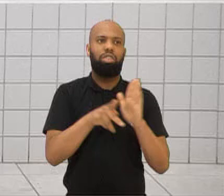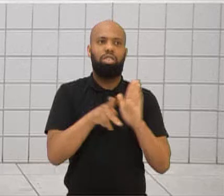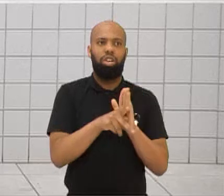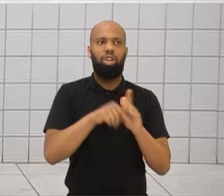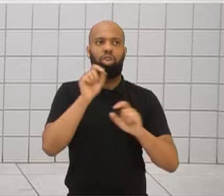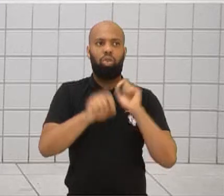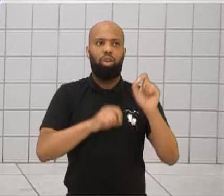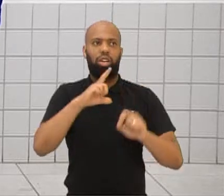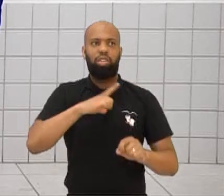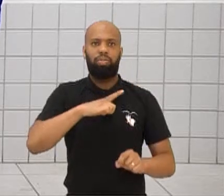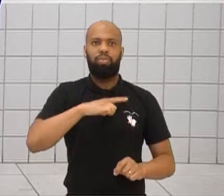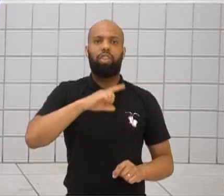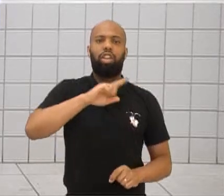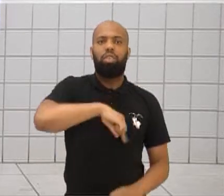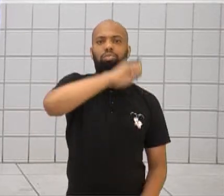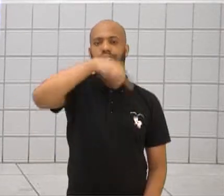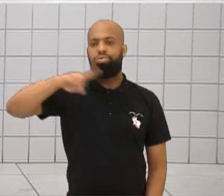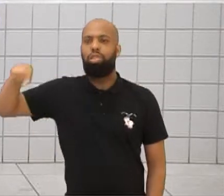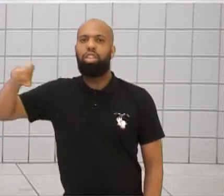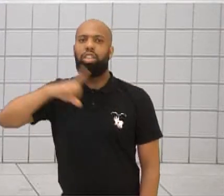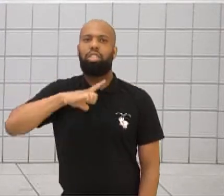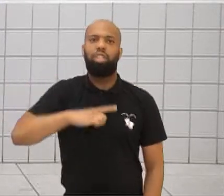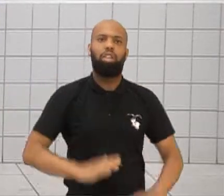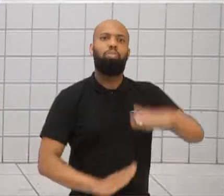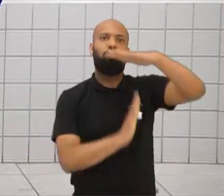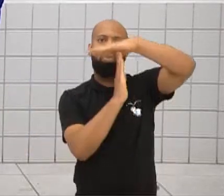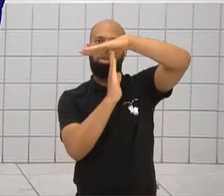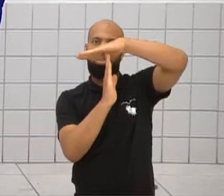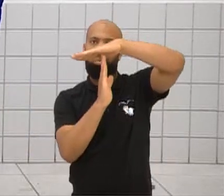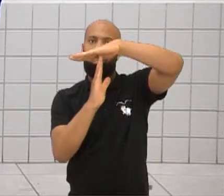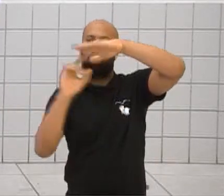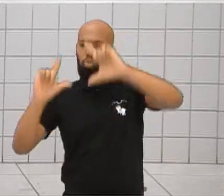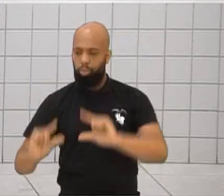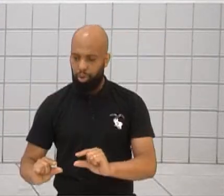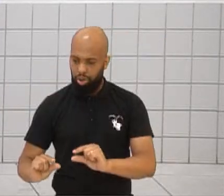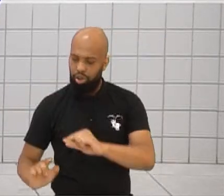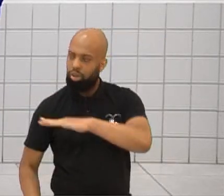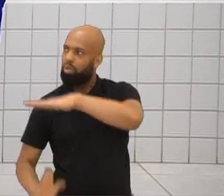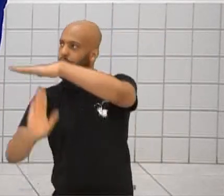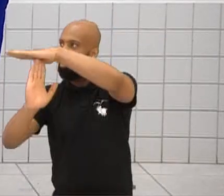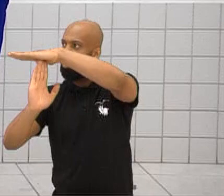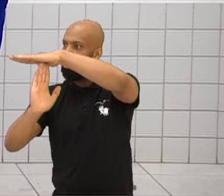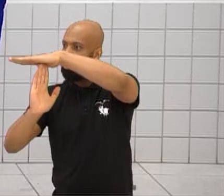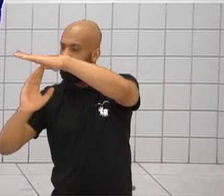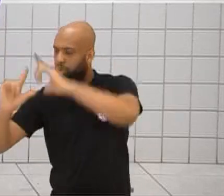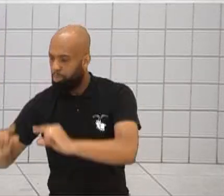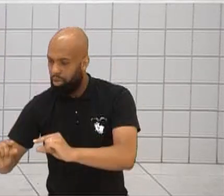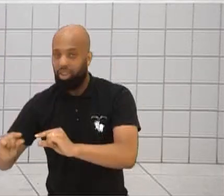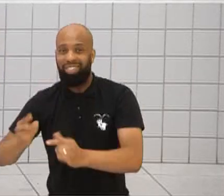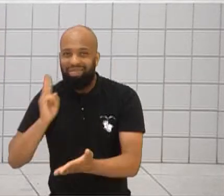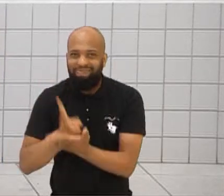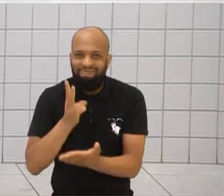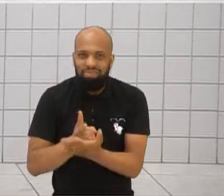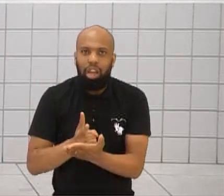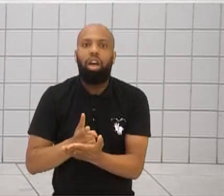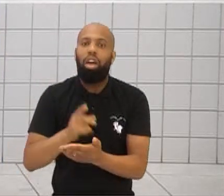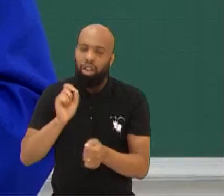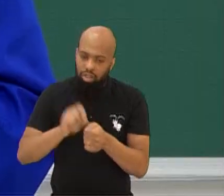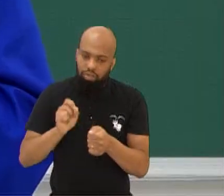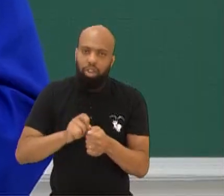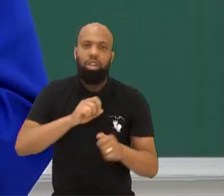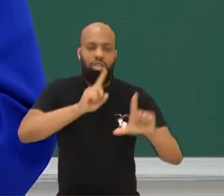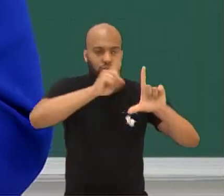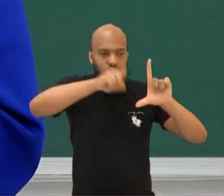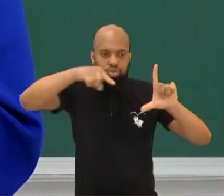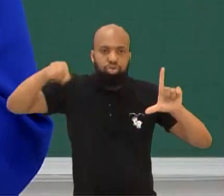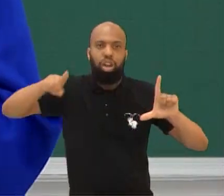vai alternando picos positivos e negativos, positivo e negativo. Isso é sem fim, tá? Então, é o movimento, né? Por isso que a gente chama